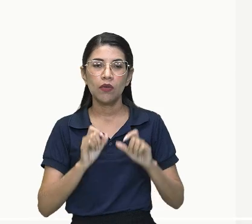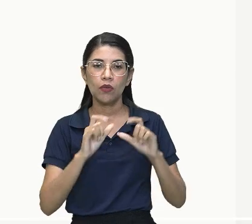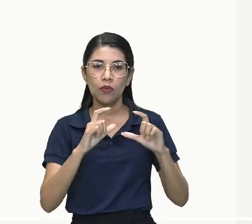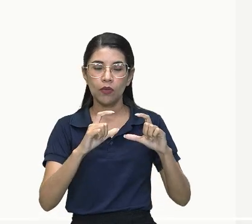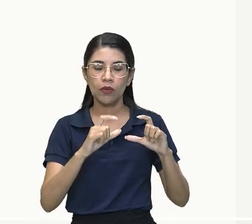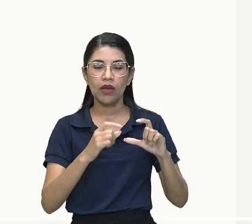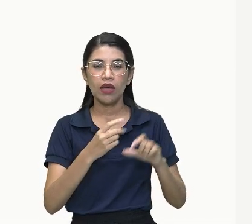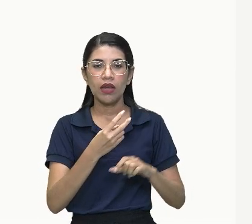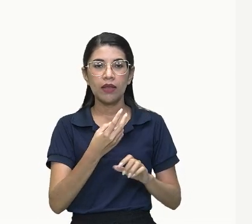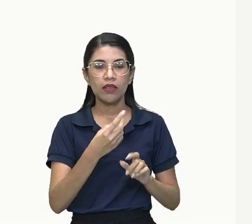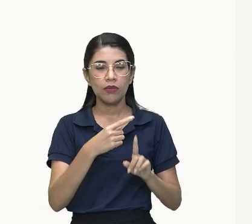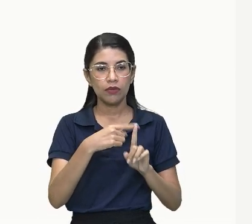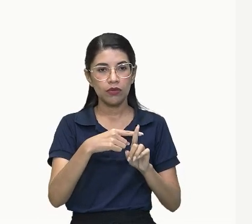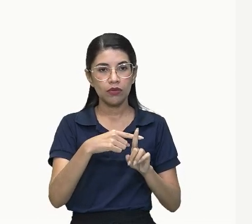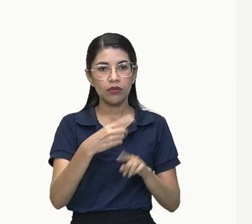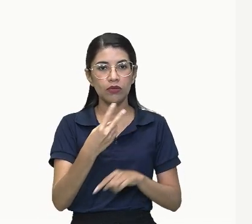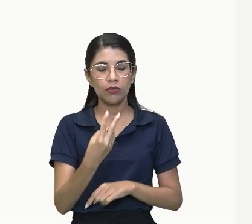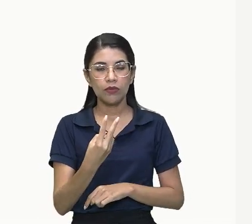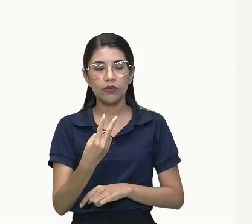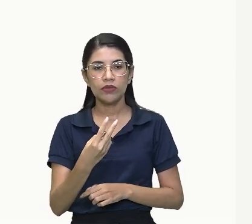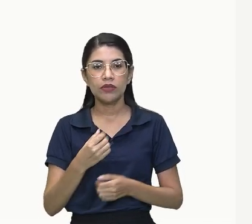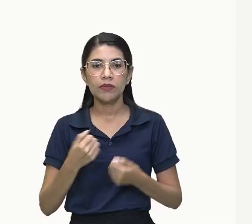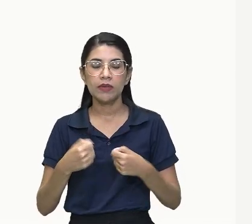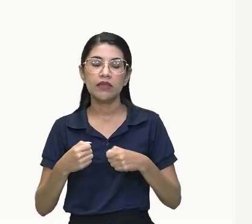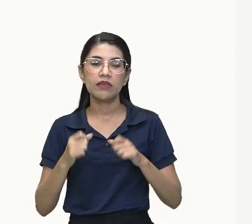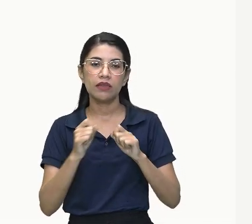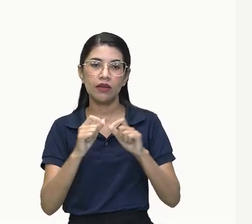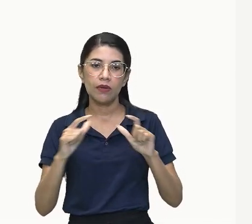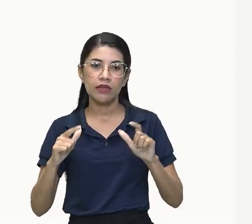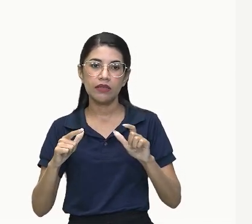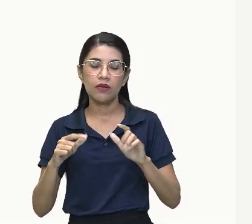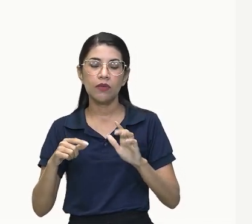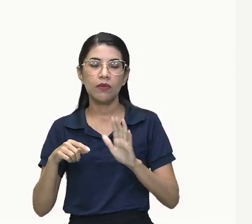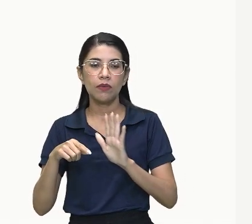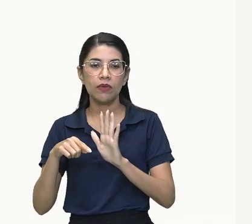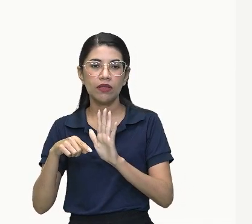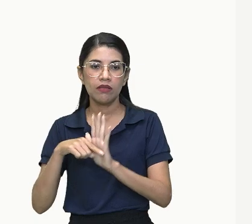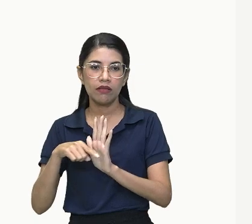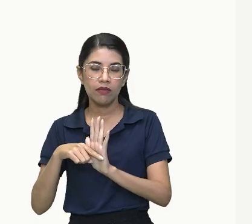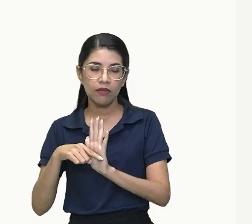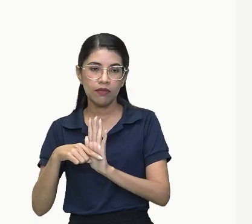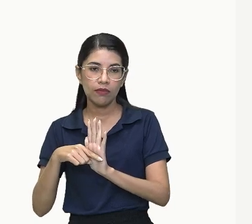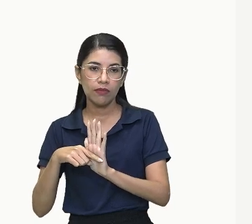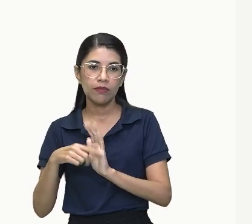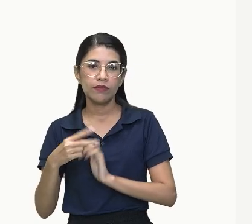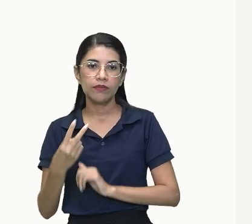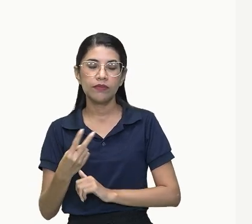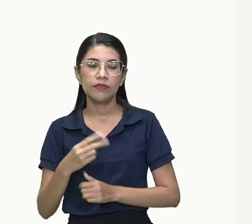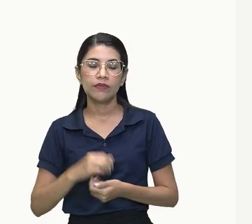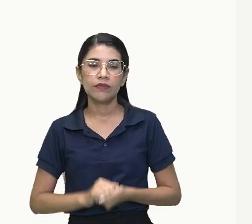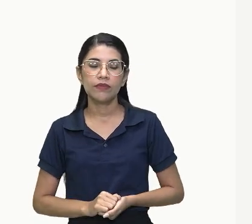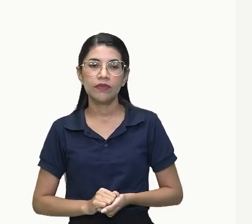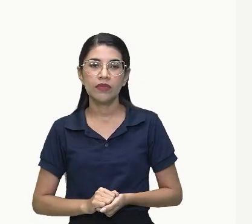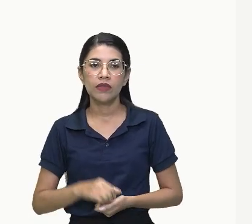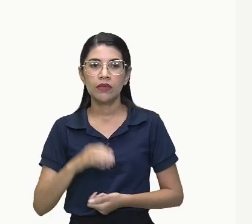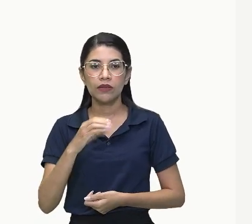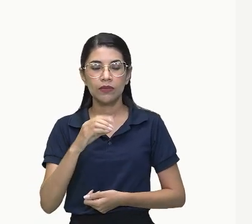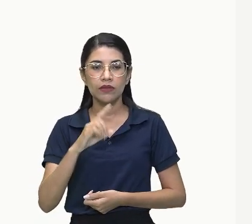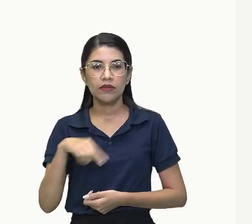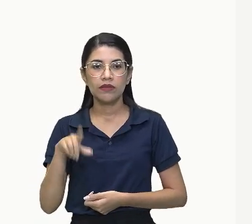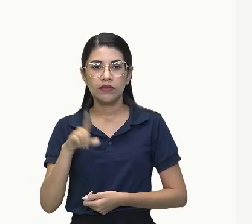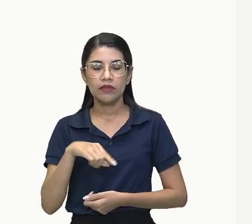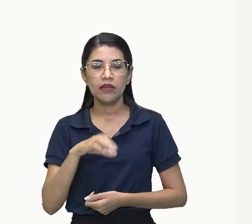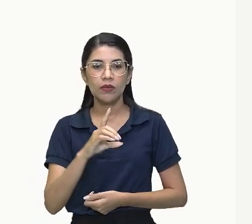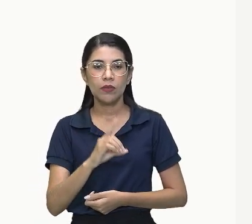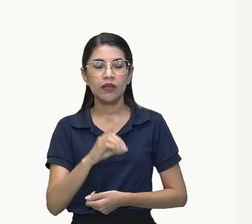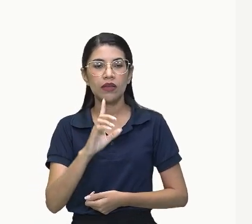positivo 2, então aqui na minha equação tem que estar negativo 2. Então, a alternativa C já não é. A